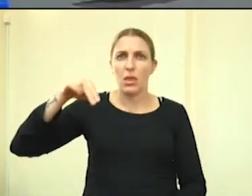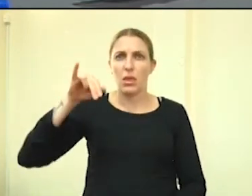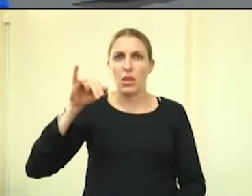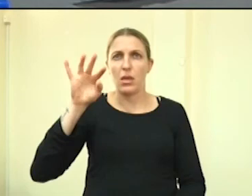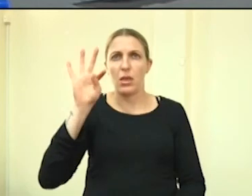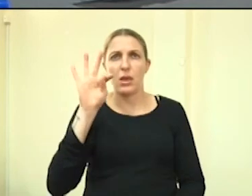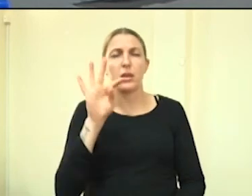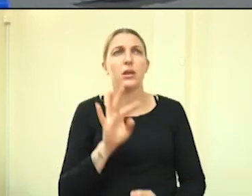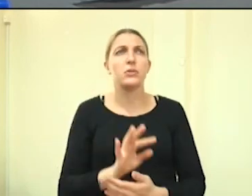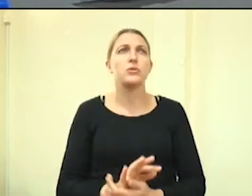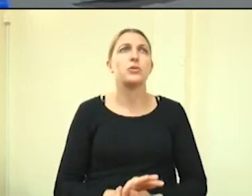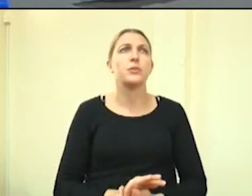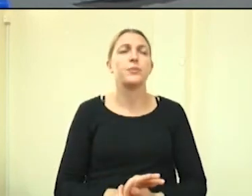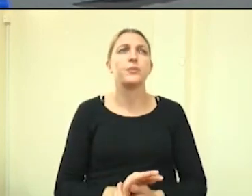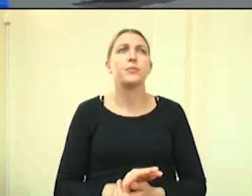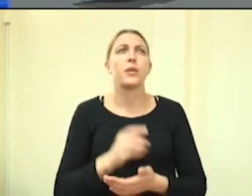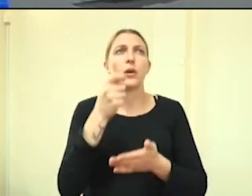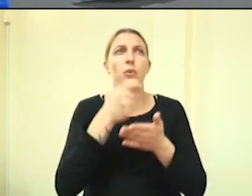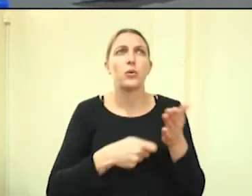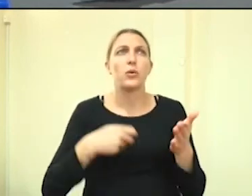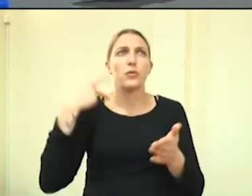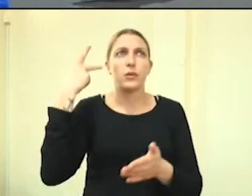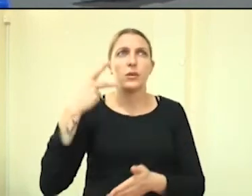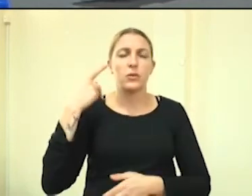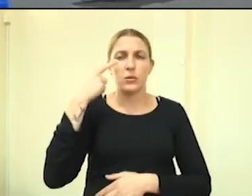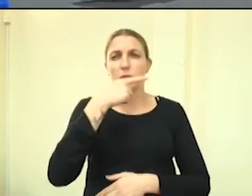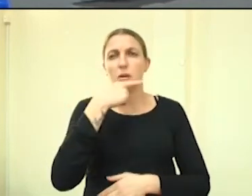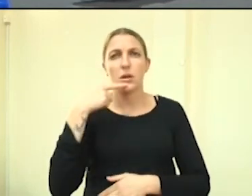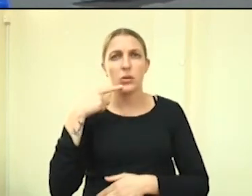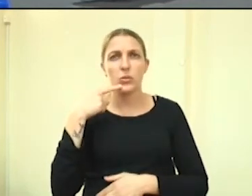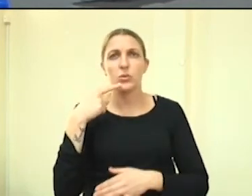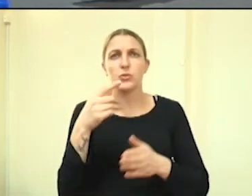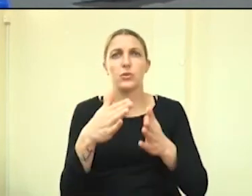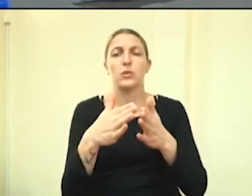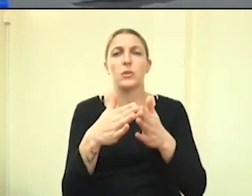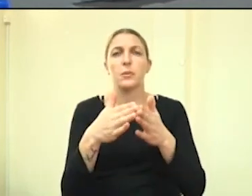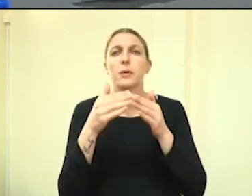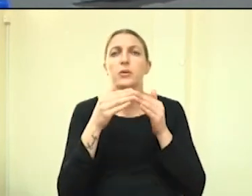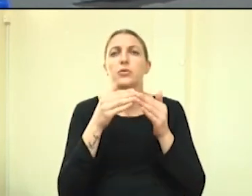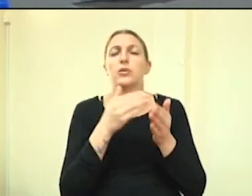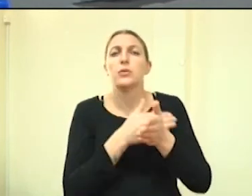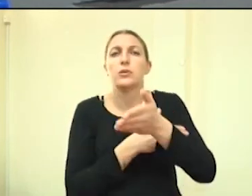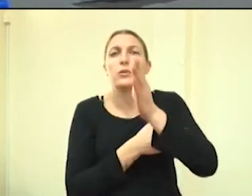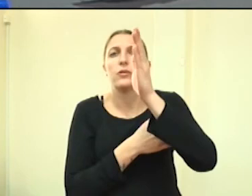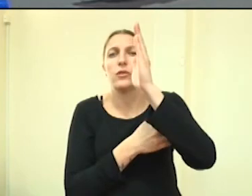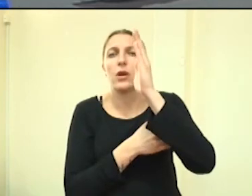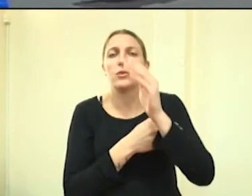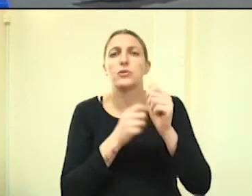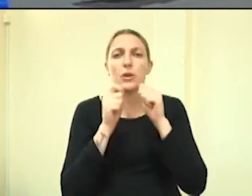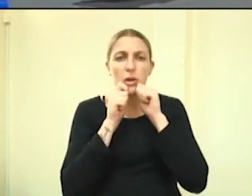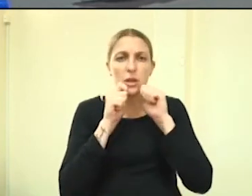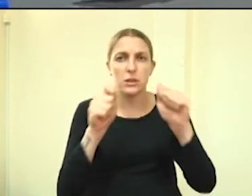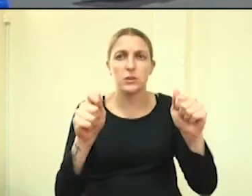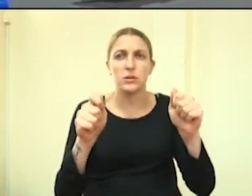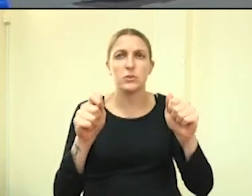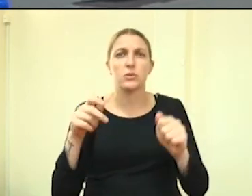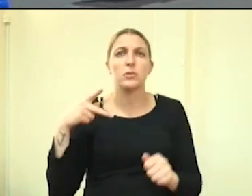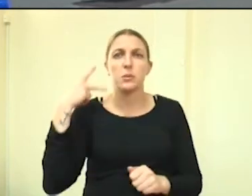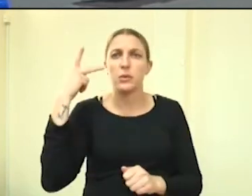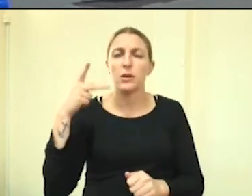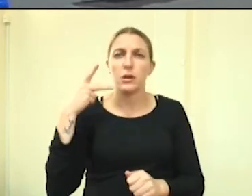Infraestrutura Terrestre. Autor Claudemir de Araújo. Solicitação de deslocamento número 49/2018. O assessor parlamentar